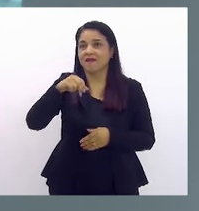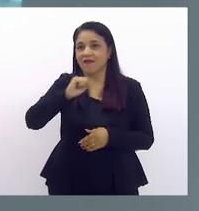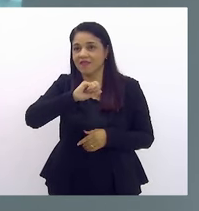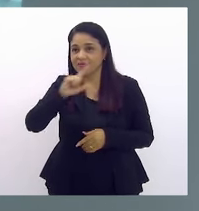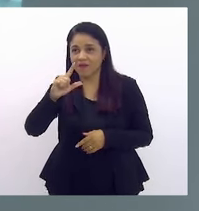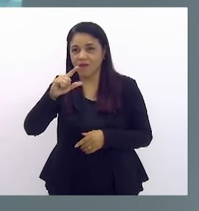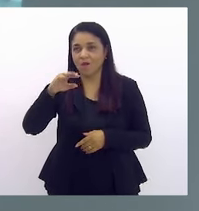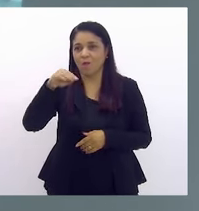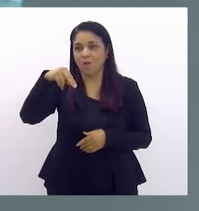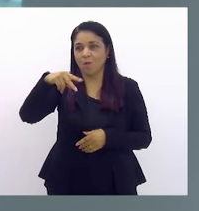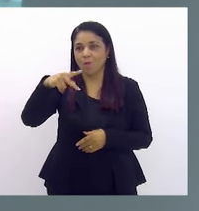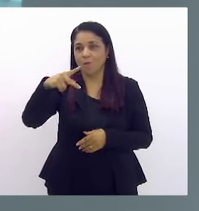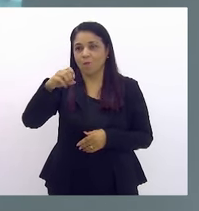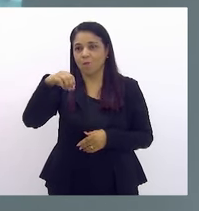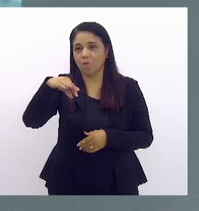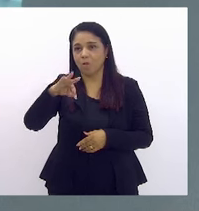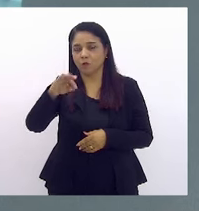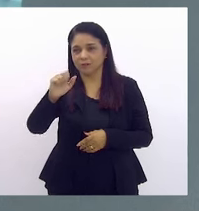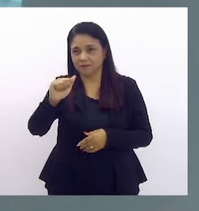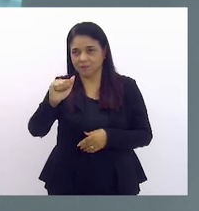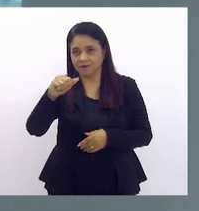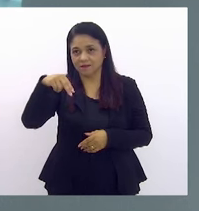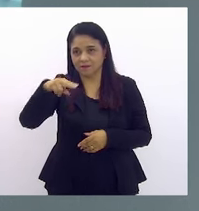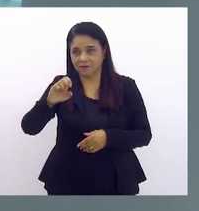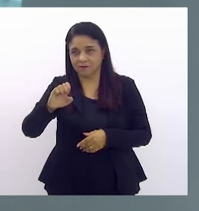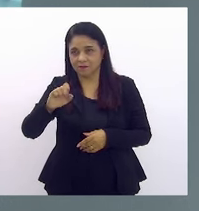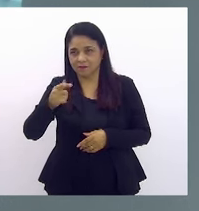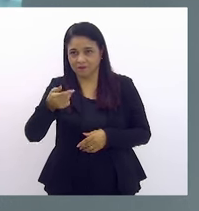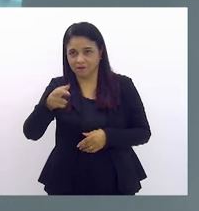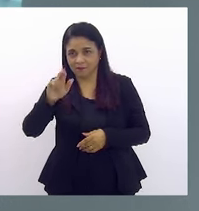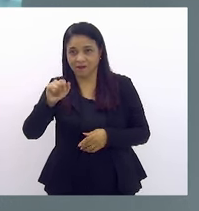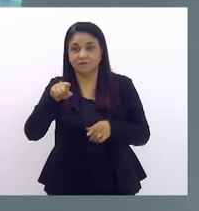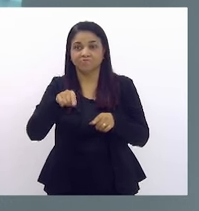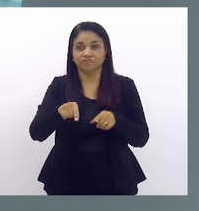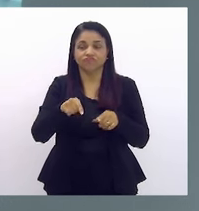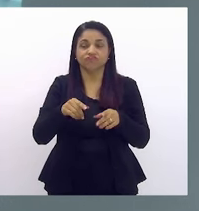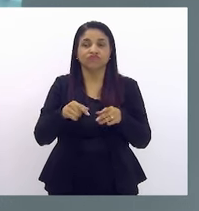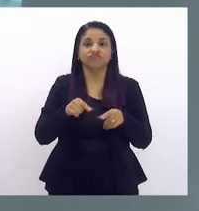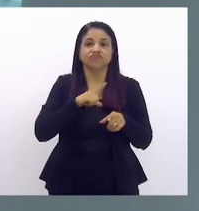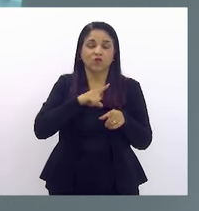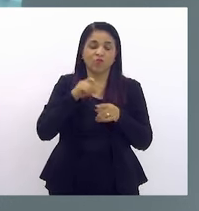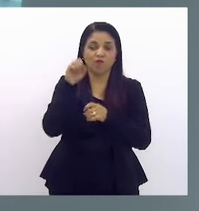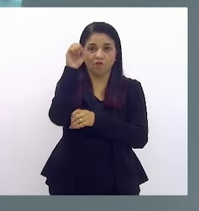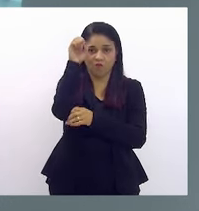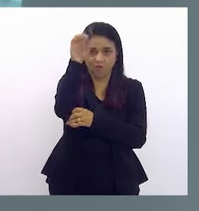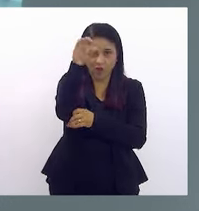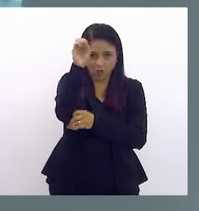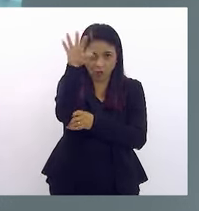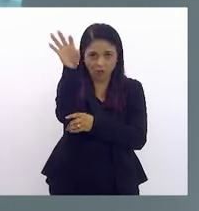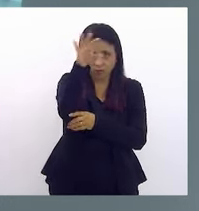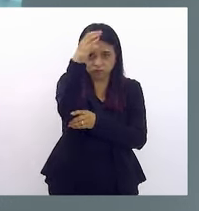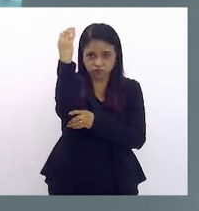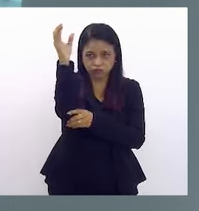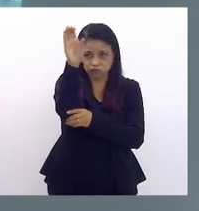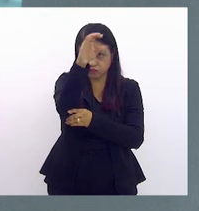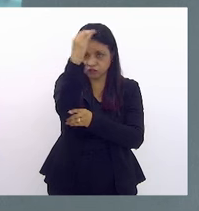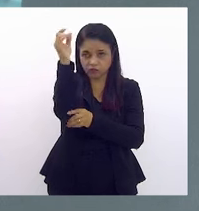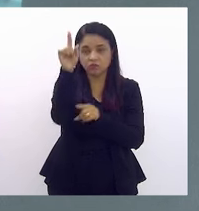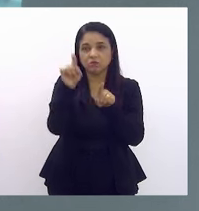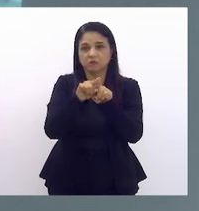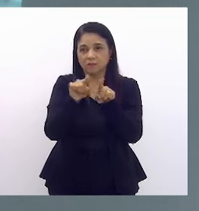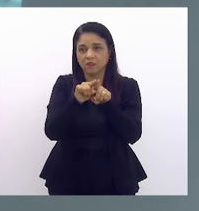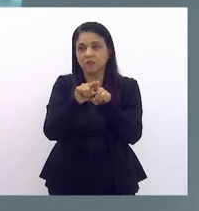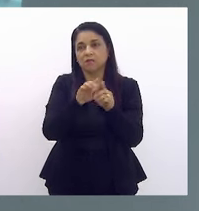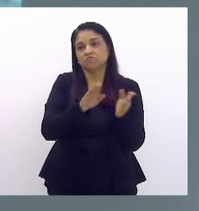aqui, já é o promontório de Ponta Negra, onde tem o farol, e, do outro lado, o lugar onde eles querem, tiveram a